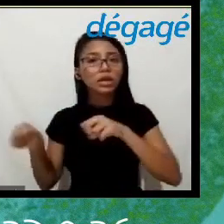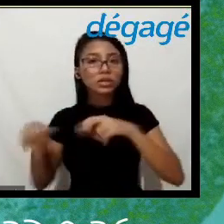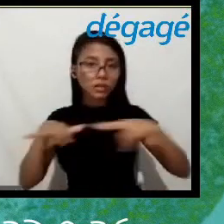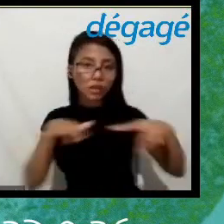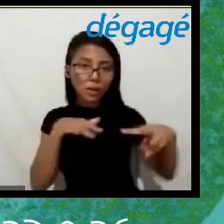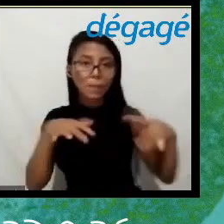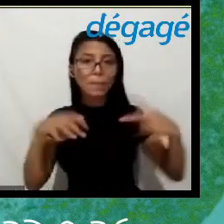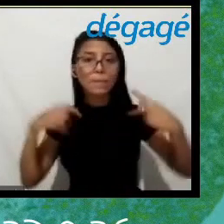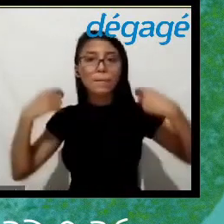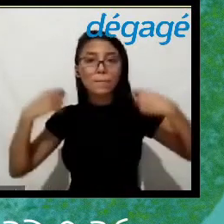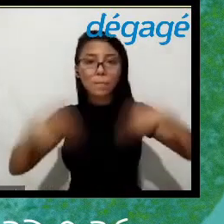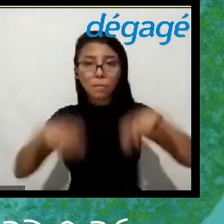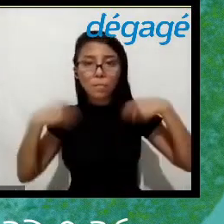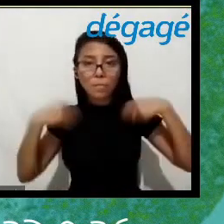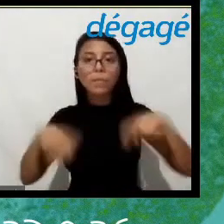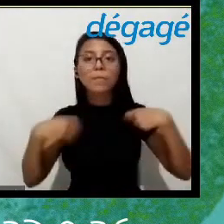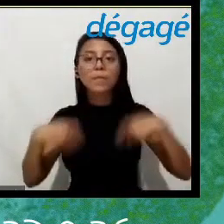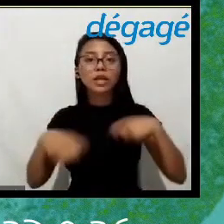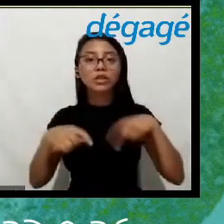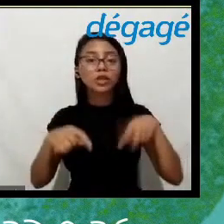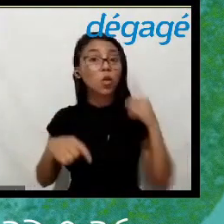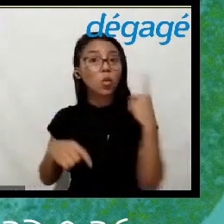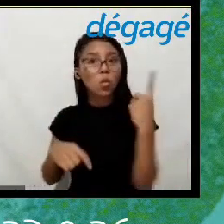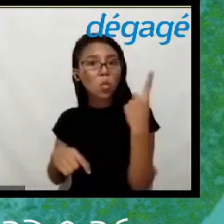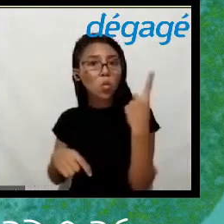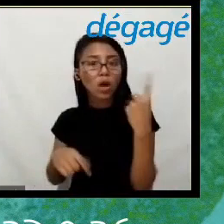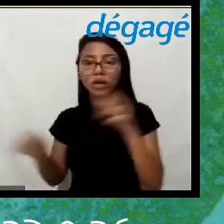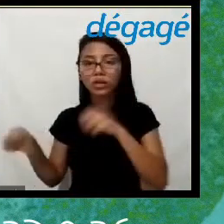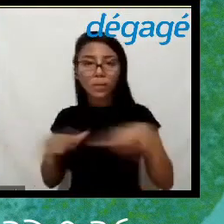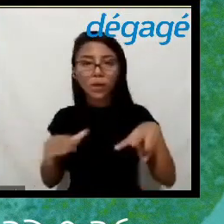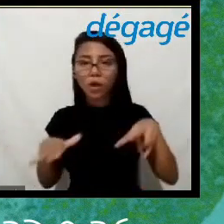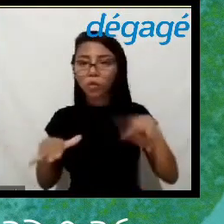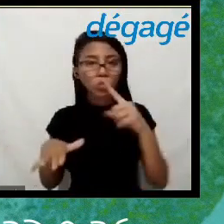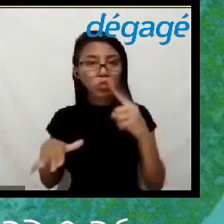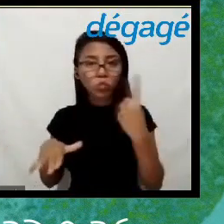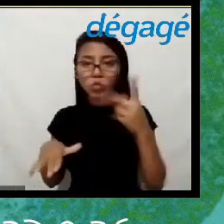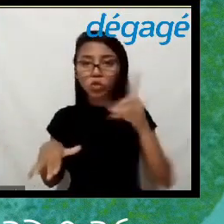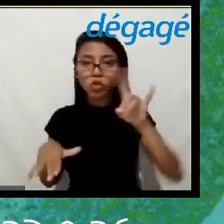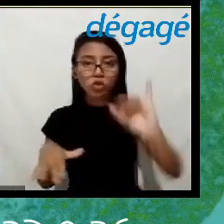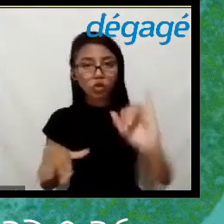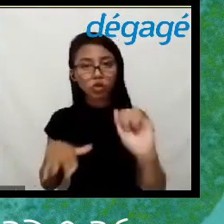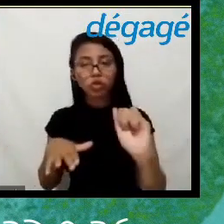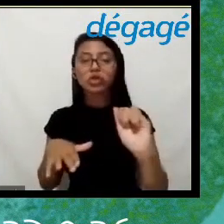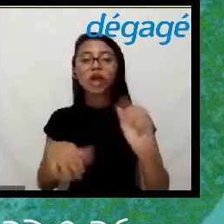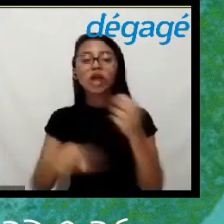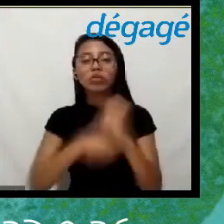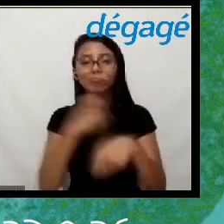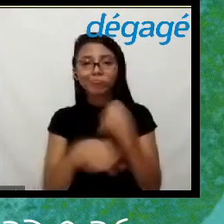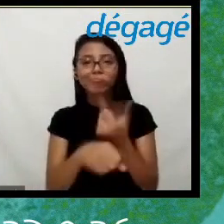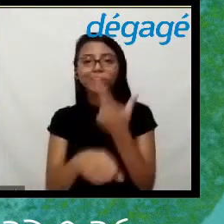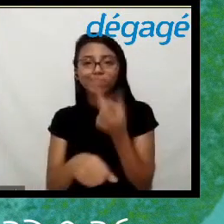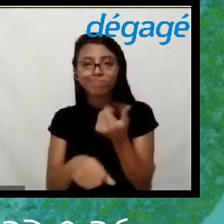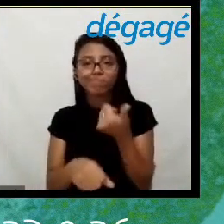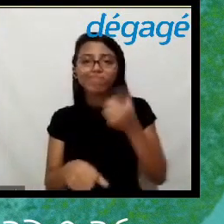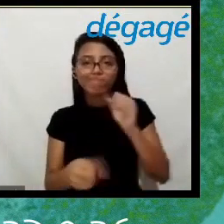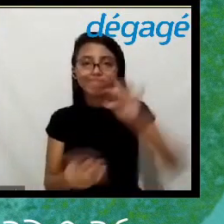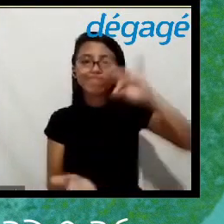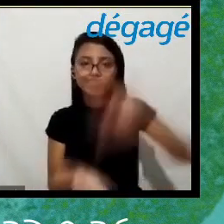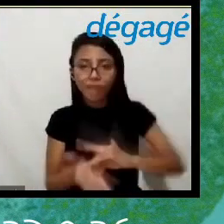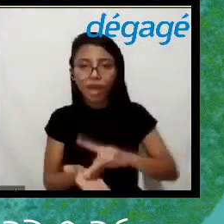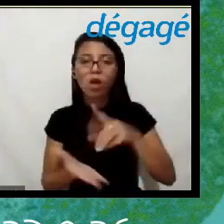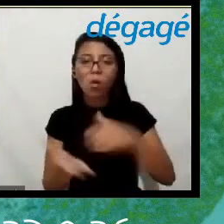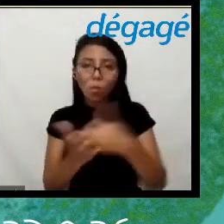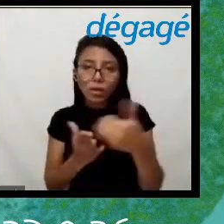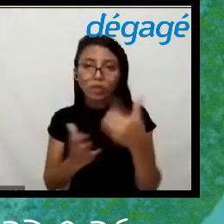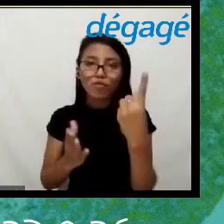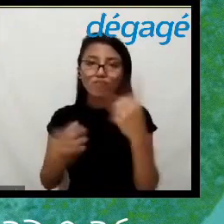uma tristezinha. É importante ressaltar que, antes do projeto ser institucionalizado lá pela Unirio, nós